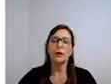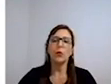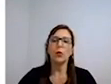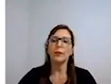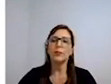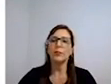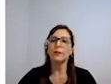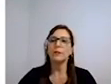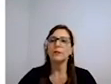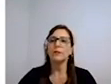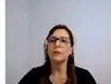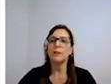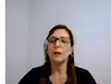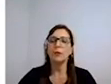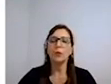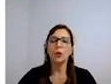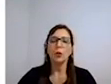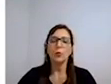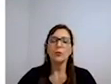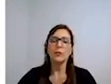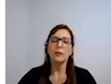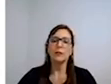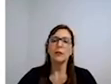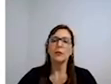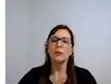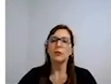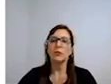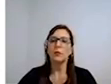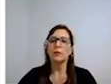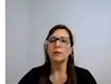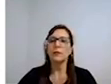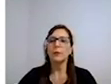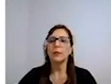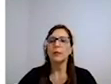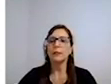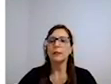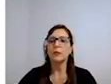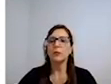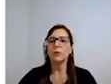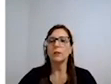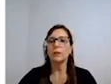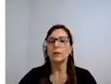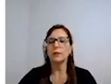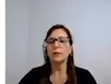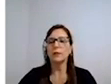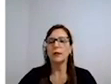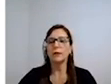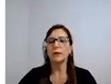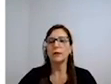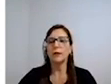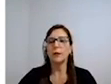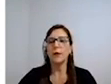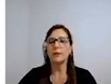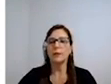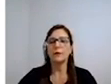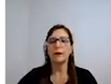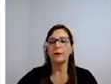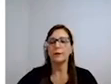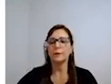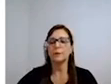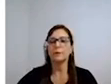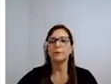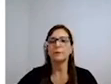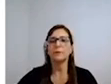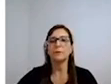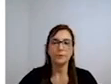medula em corte, transversal, mostrando aí a sua substância branca e a substância cinzenta, que é mais